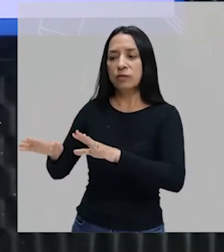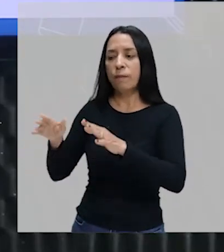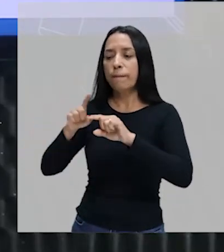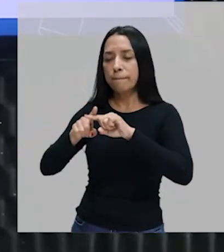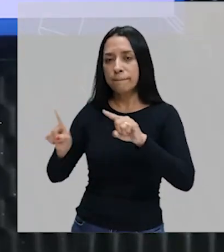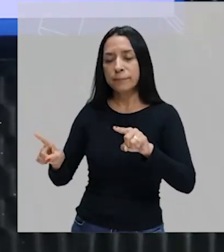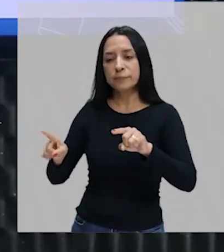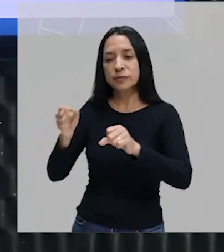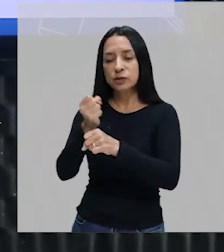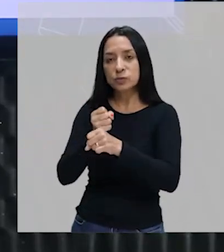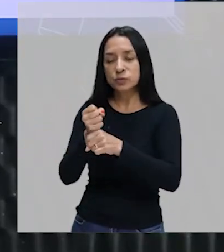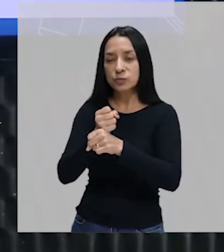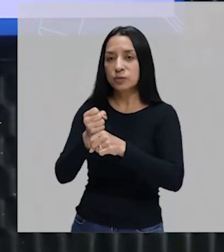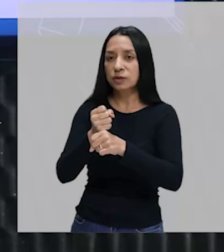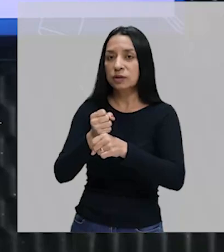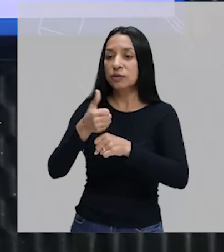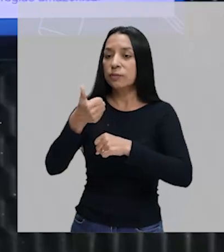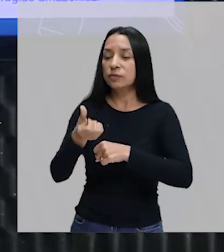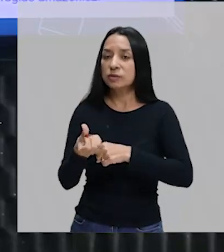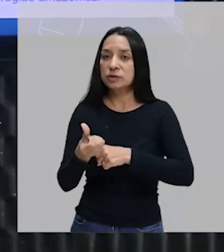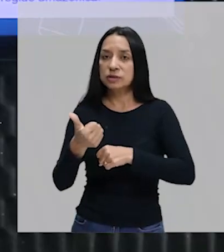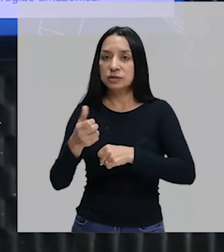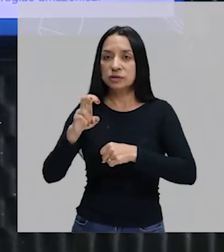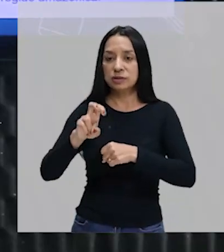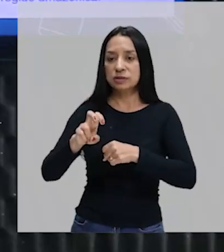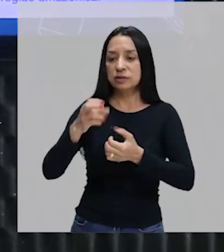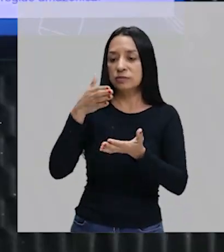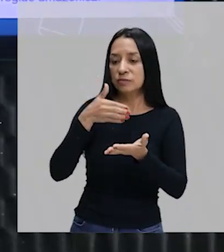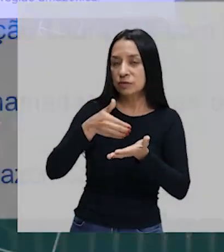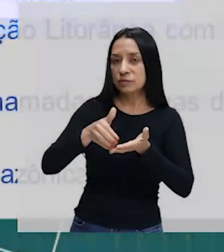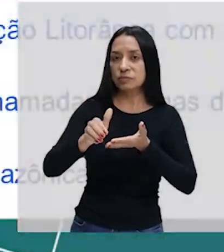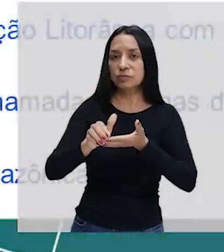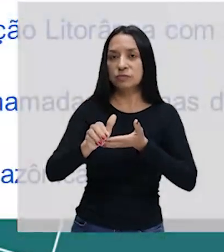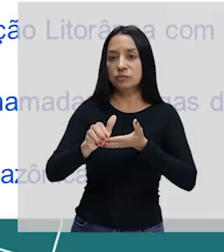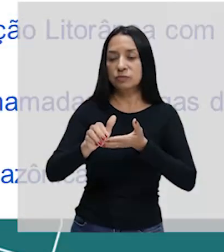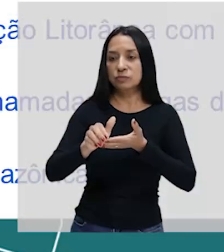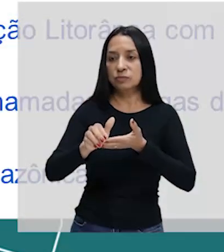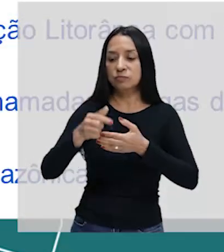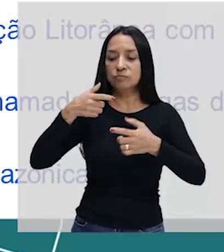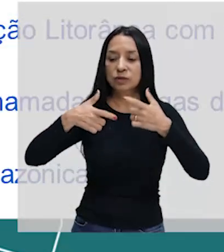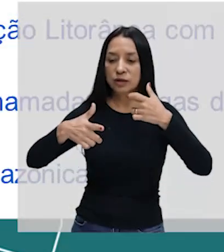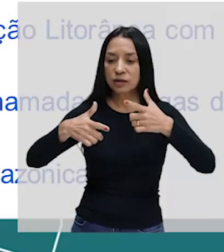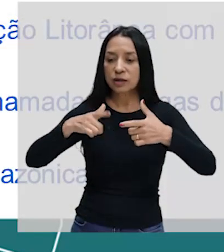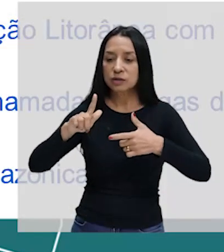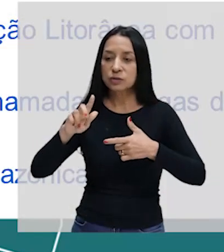na famosa Batalha de Guaxinim. E a partir dessa expulsão